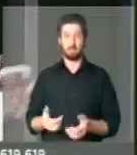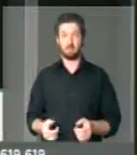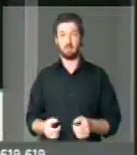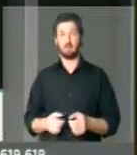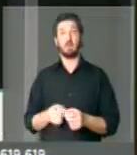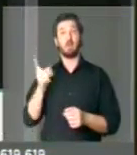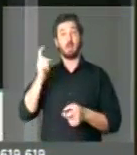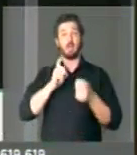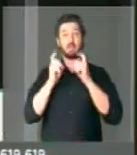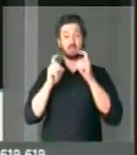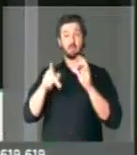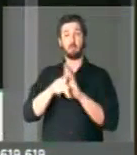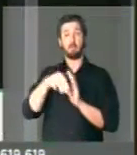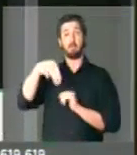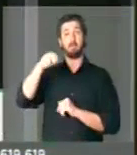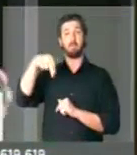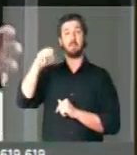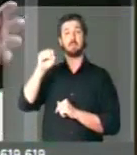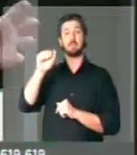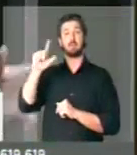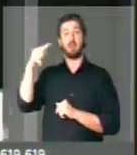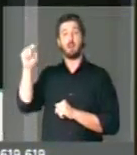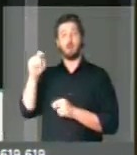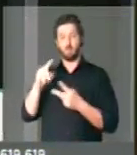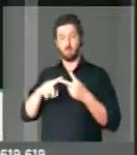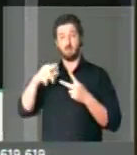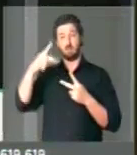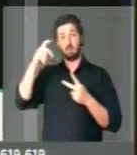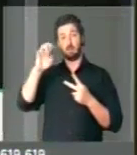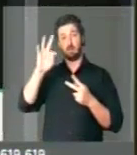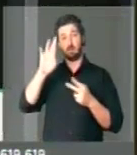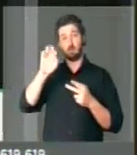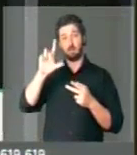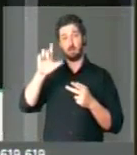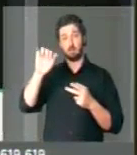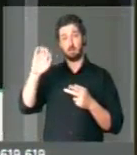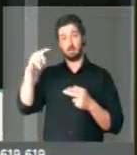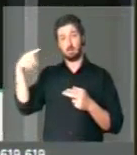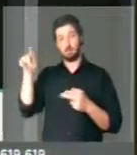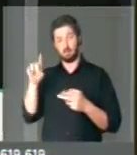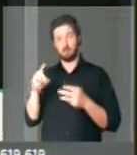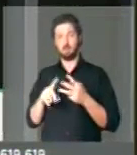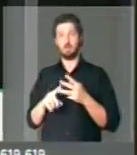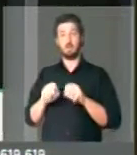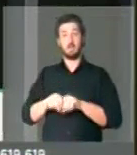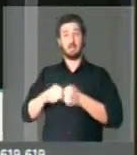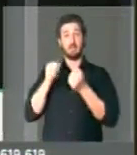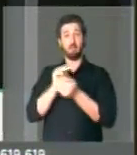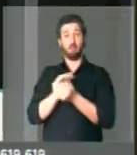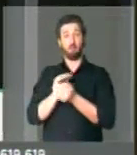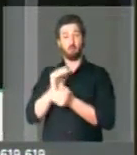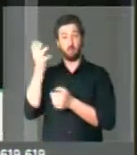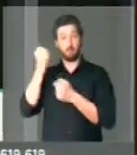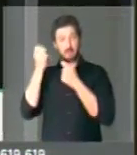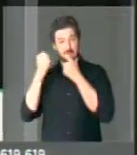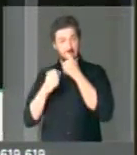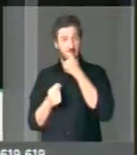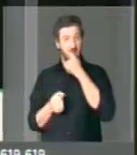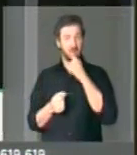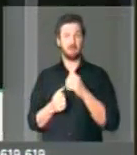o mensalão, modelo que gestou o petrolão, modelo que quebrou os fundos de pensão